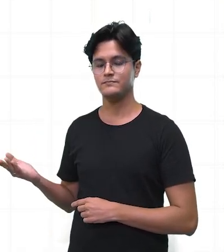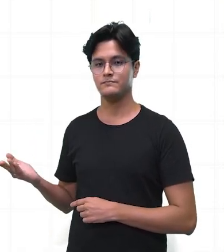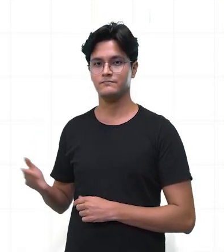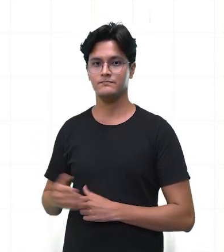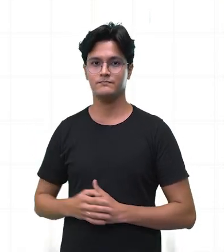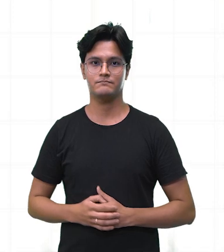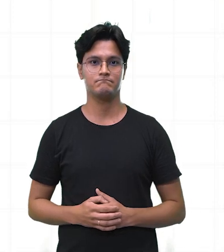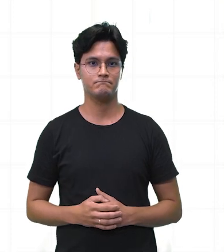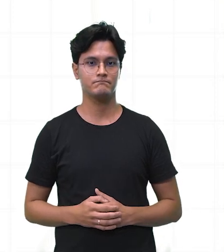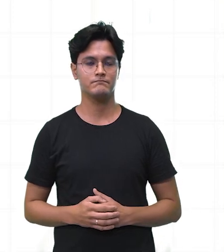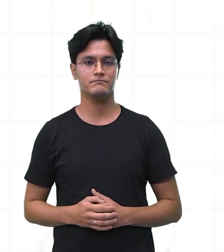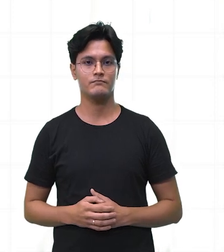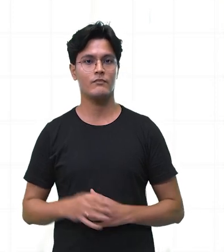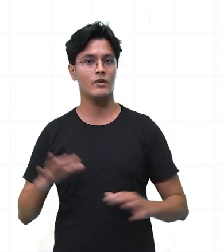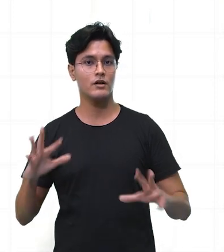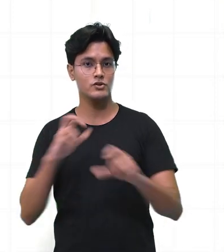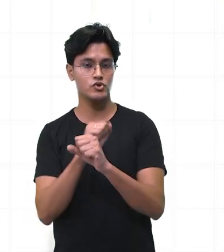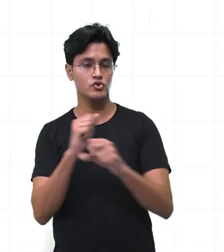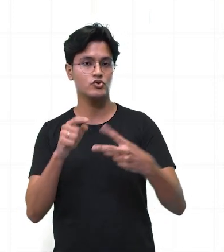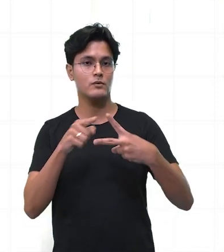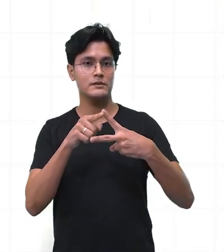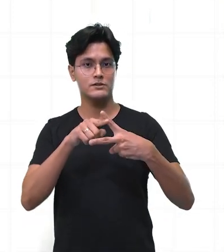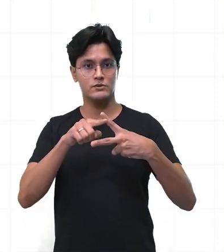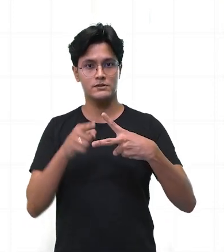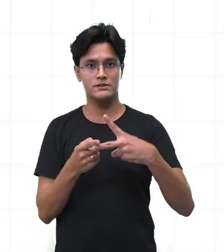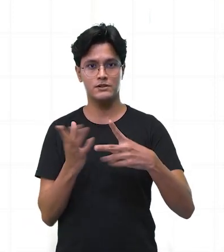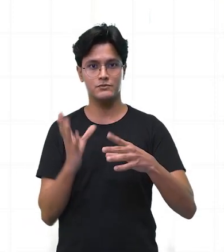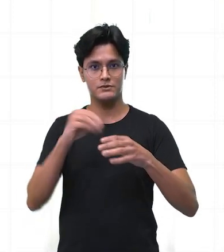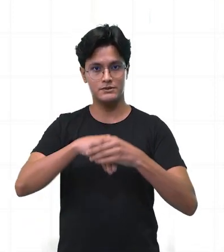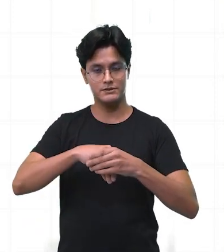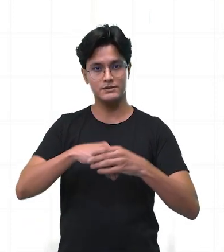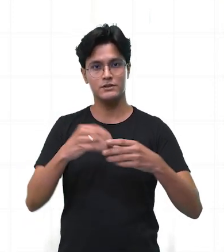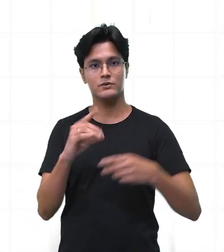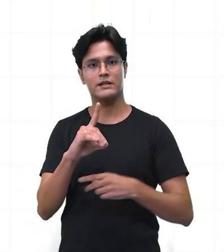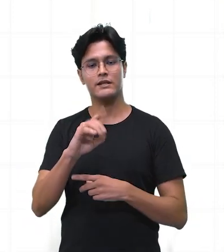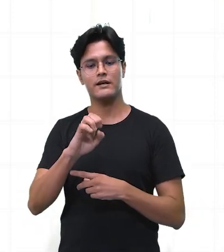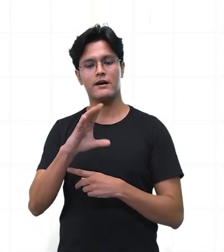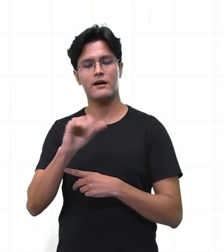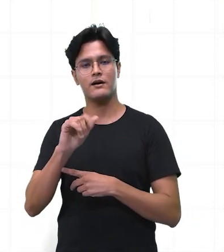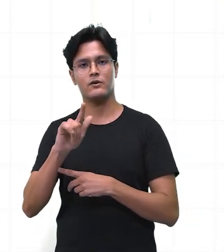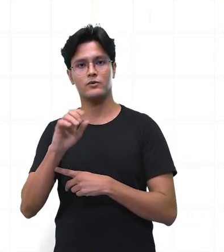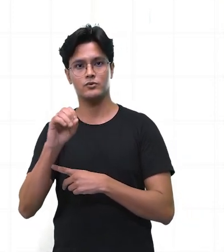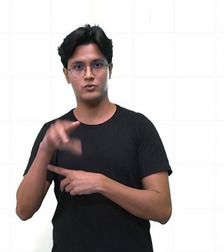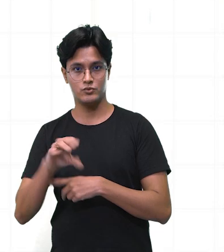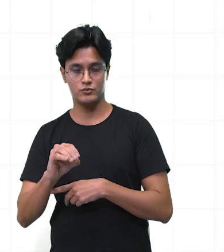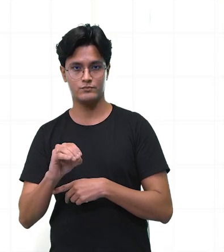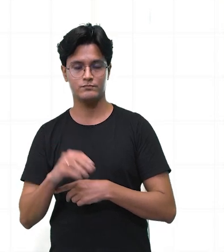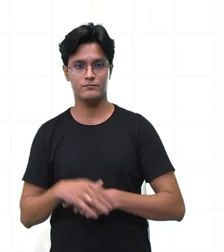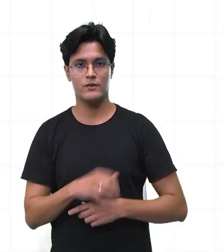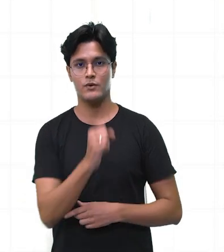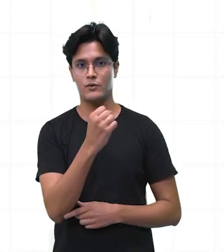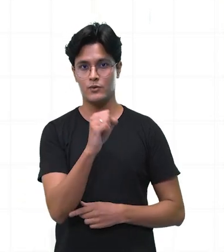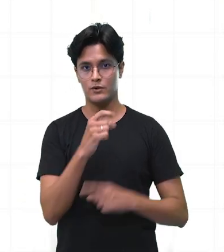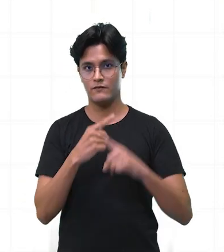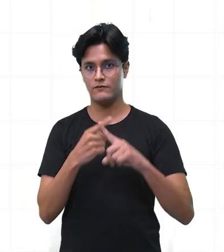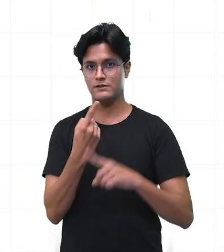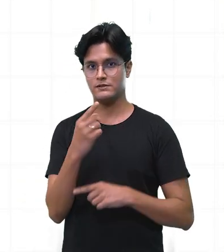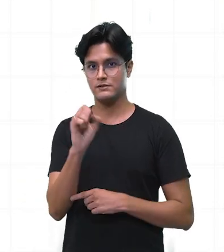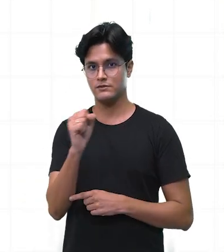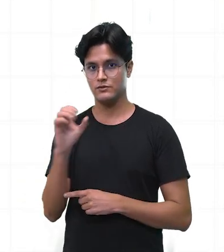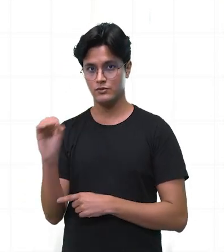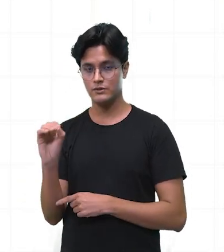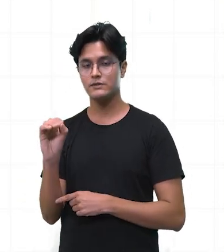Essa vai ser a soma dos ângulos internos de um decágono. E 8 vezes 180, isso é igual